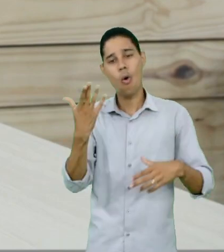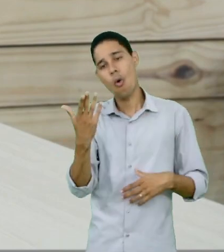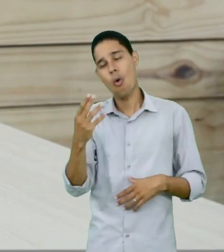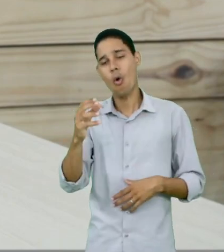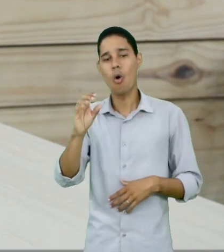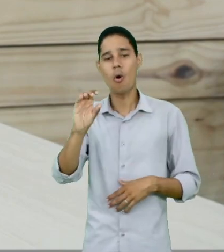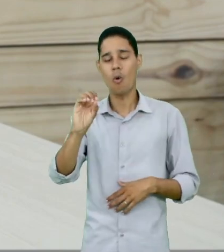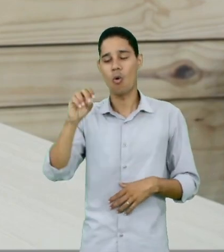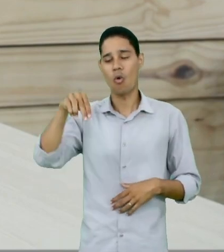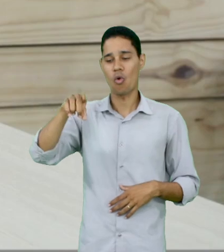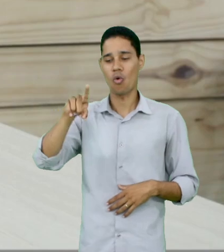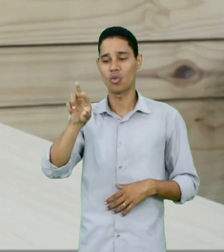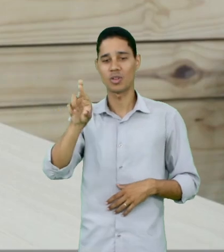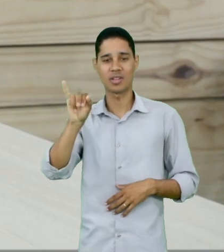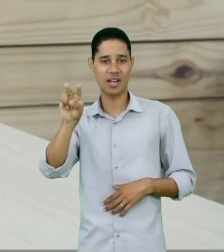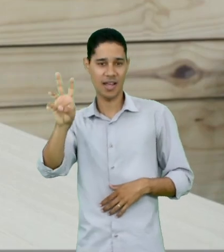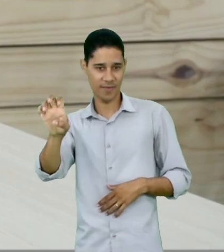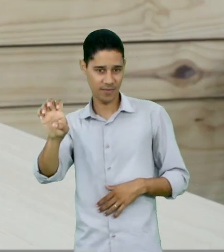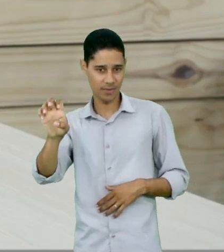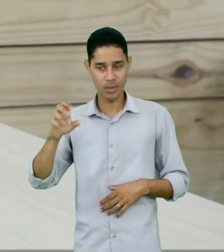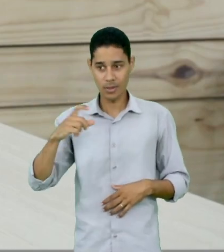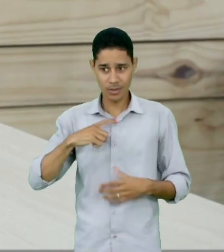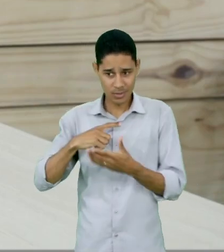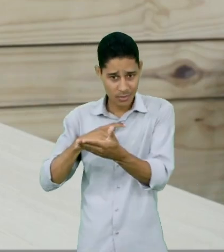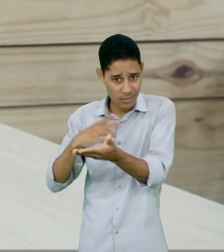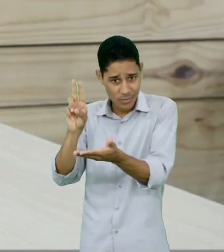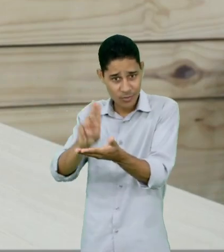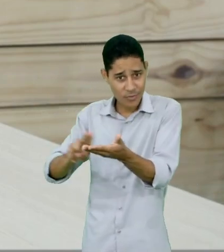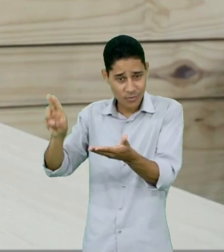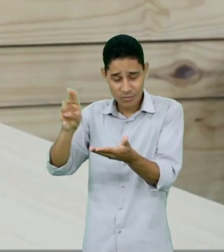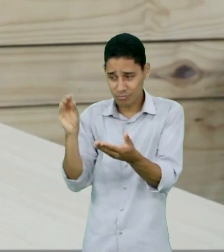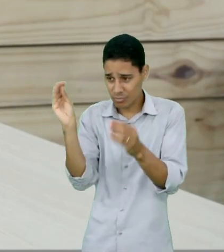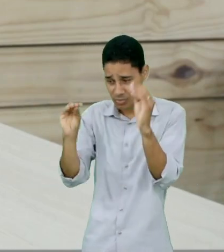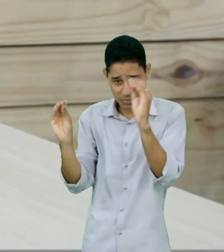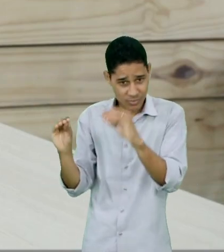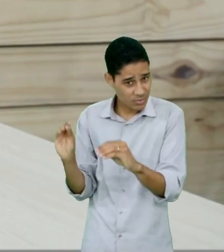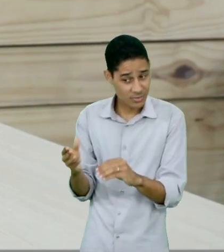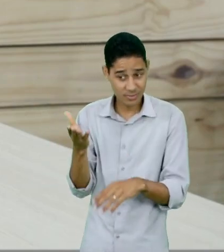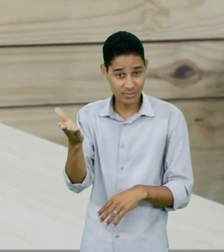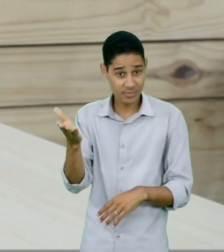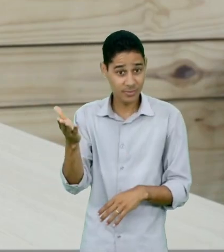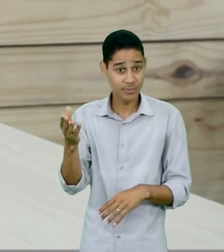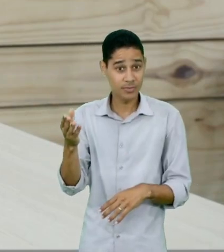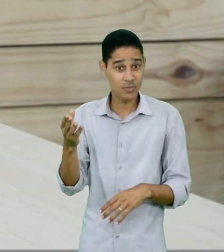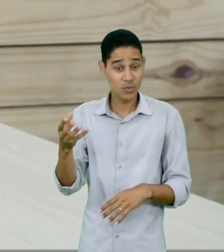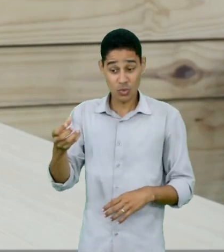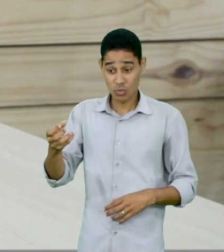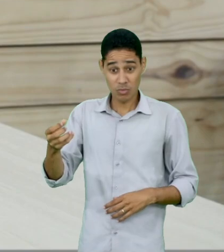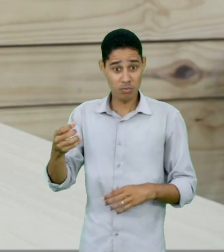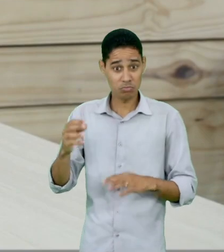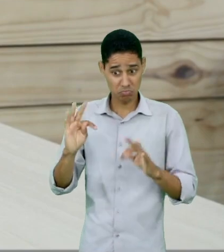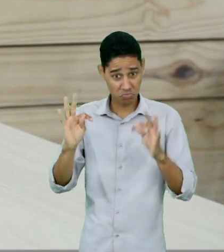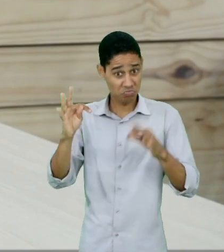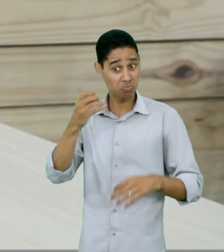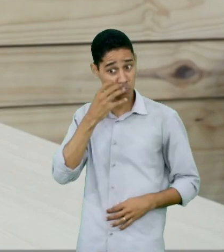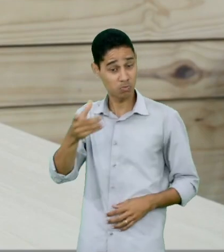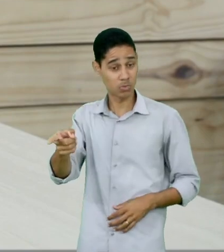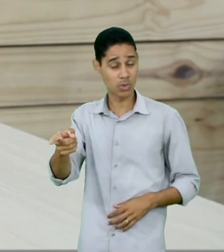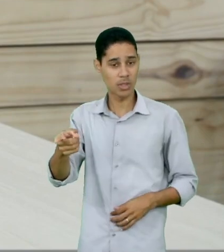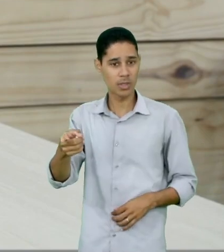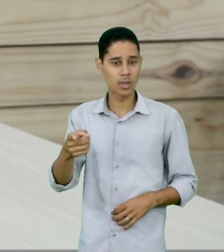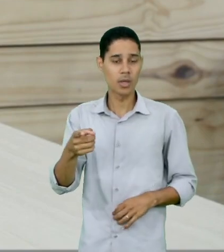tem uma infraestrutura disponível ali de data centers dos mais modernos do mundo, né? E um serviço